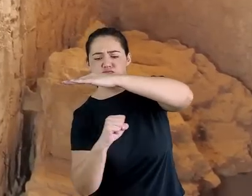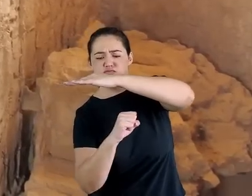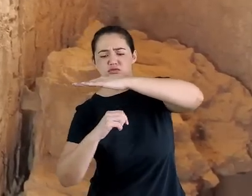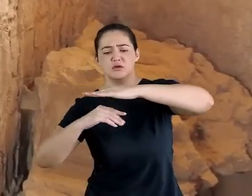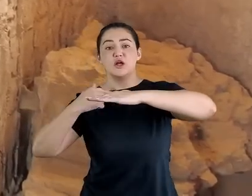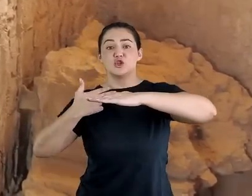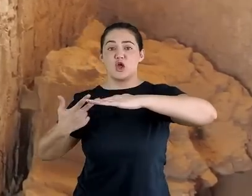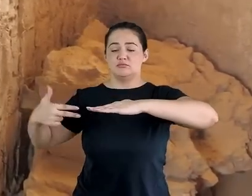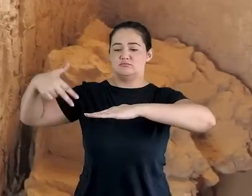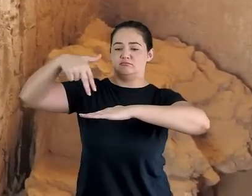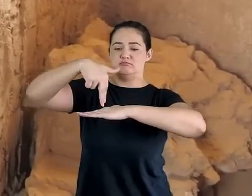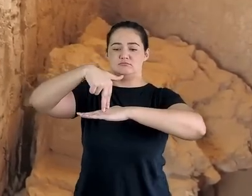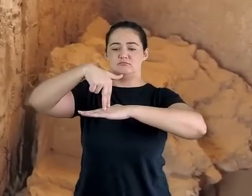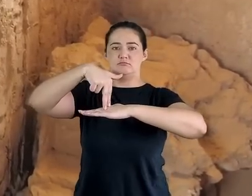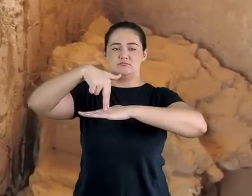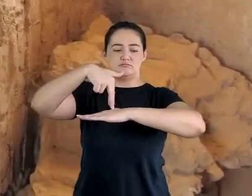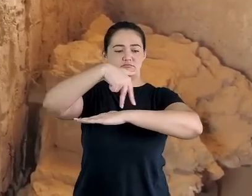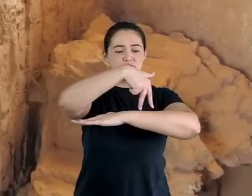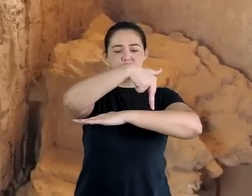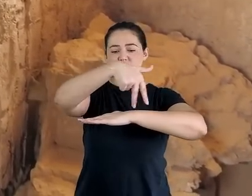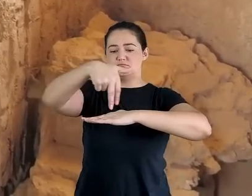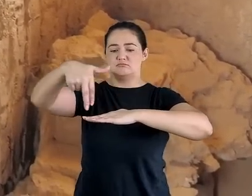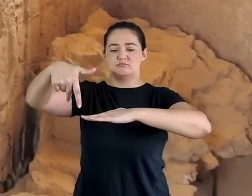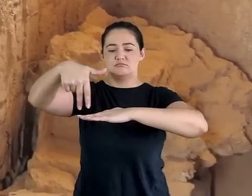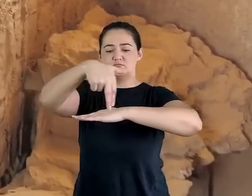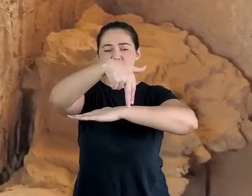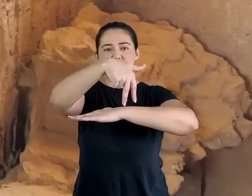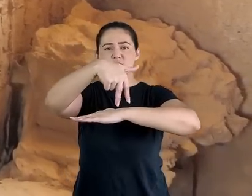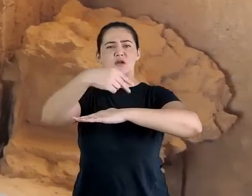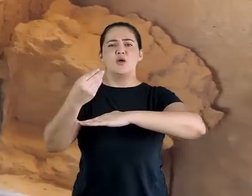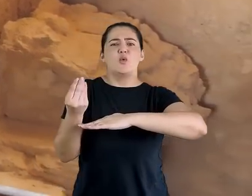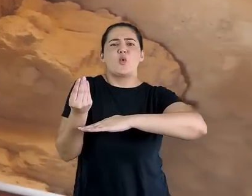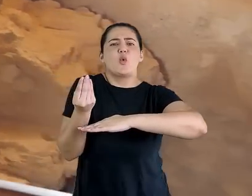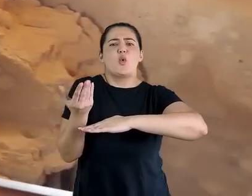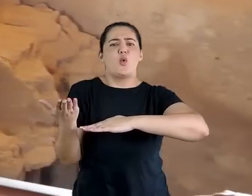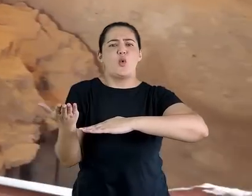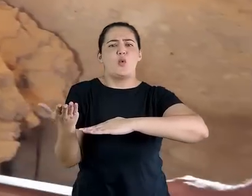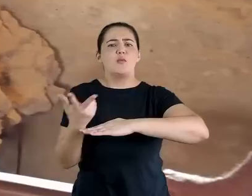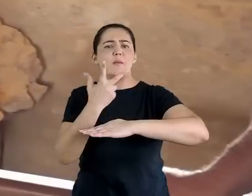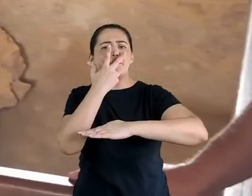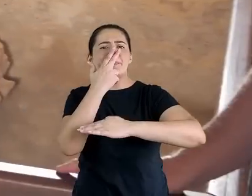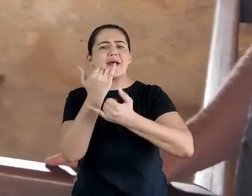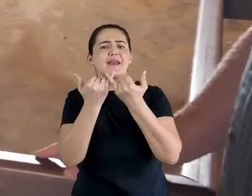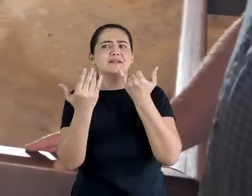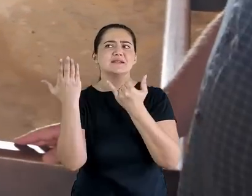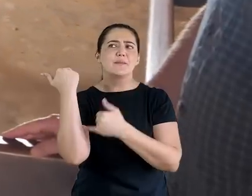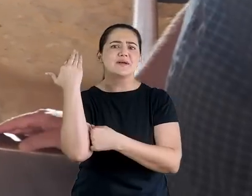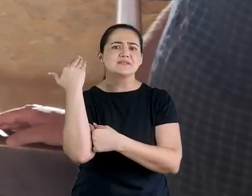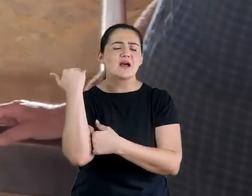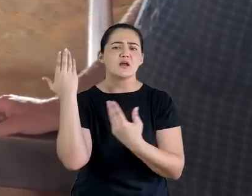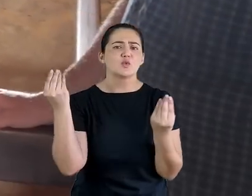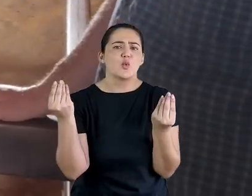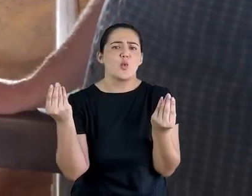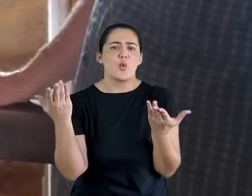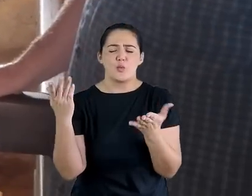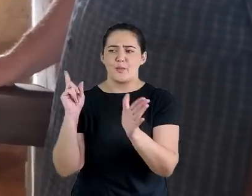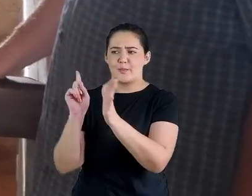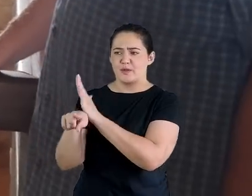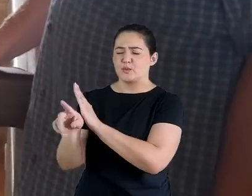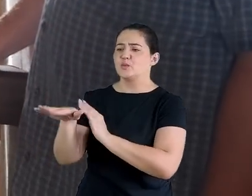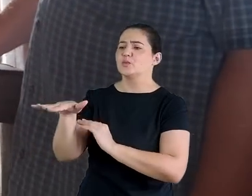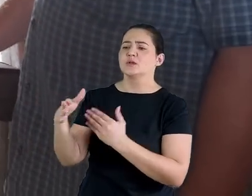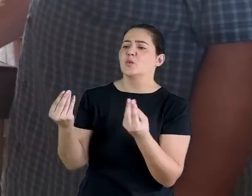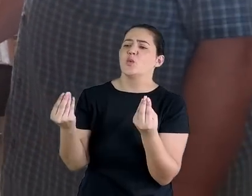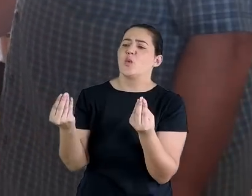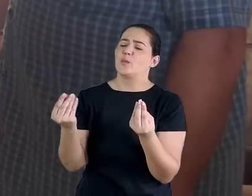exemplo, vamos saber aqui um pouquinho desse lugar. Como isso aqui se parecia naquela época de Herodes,